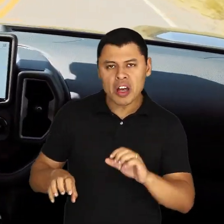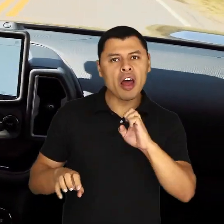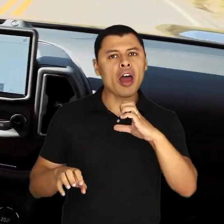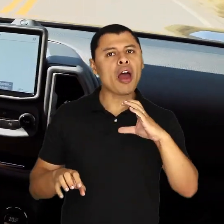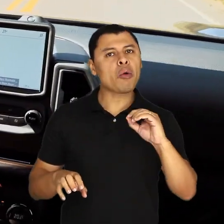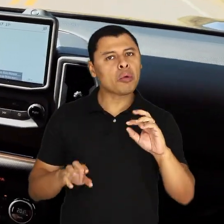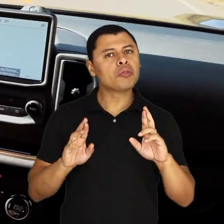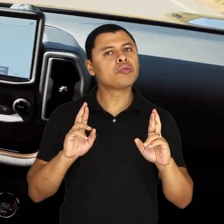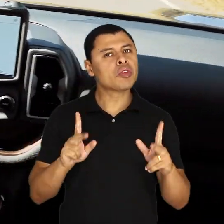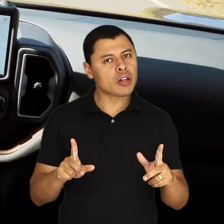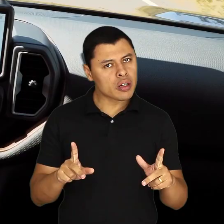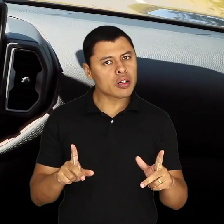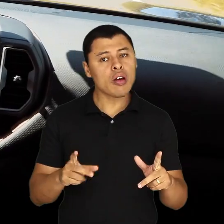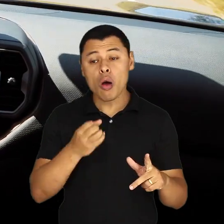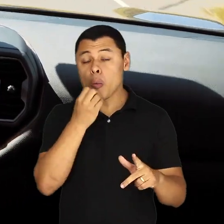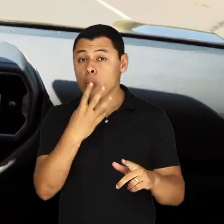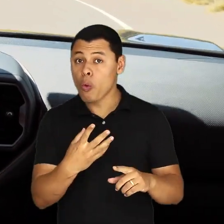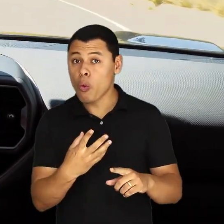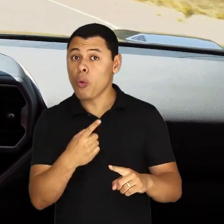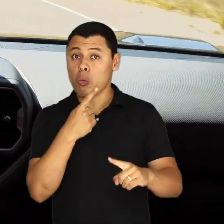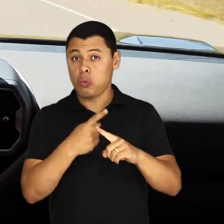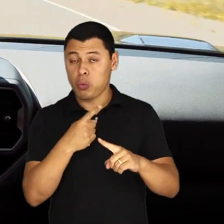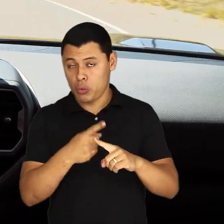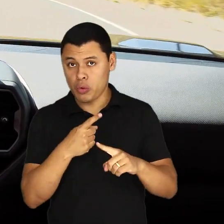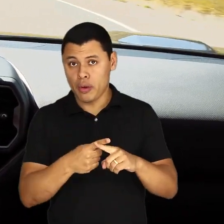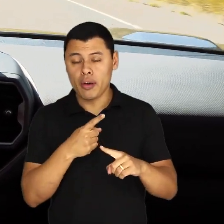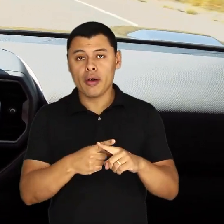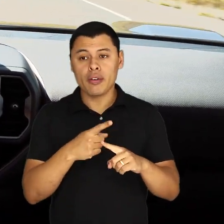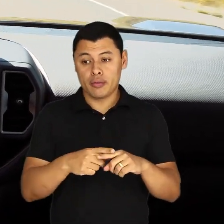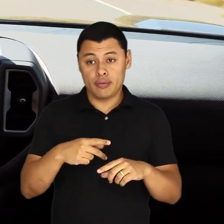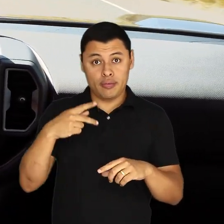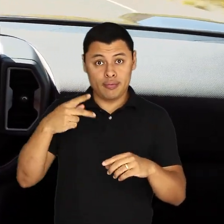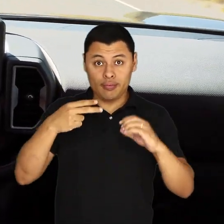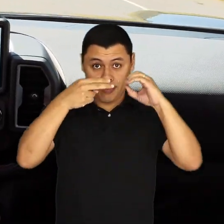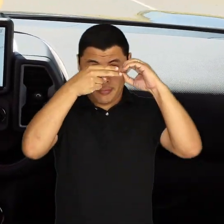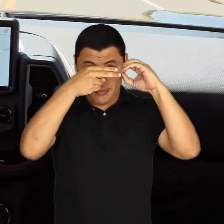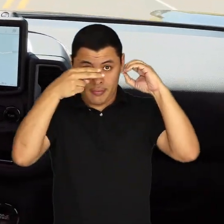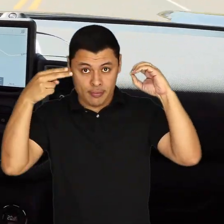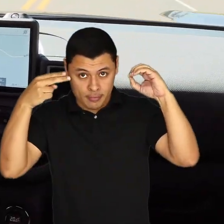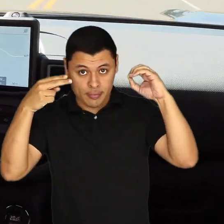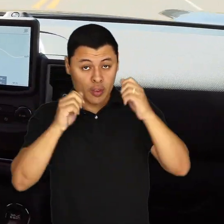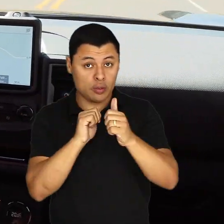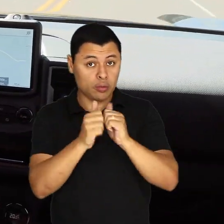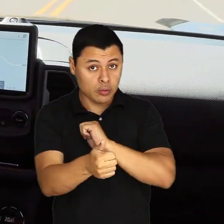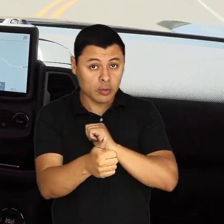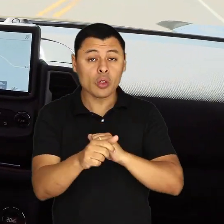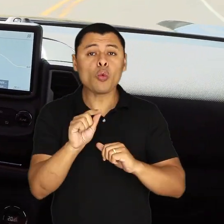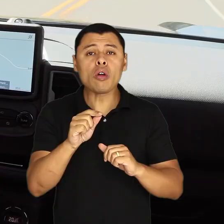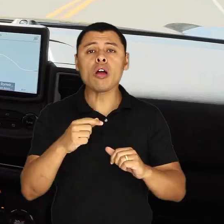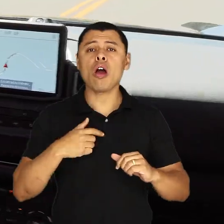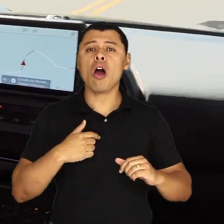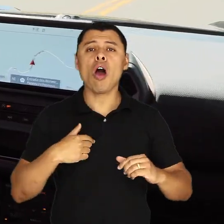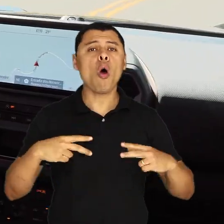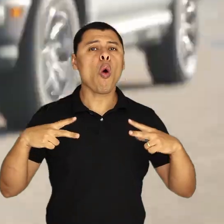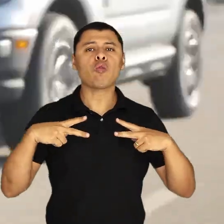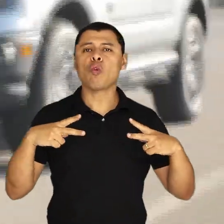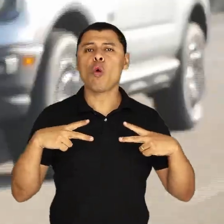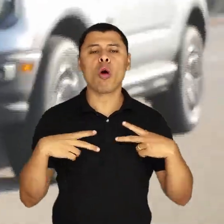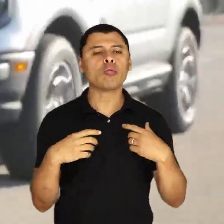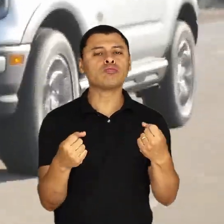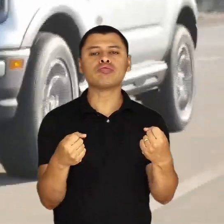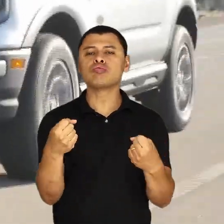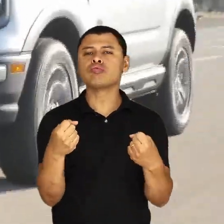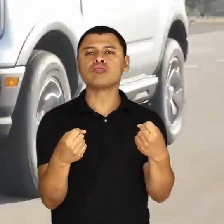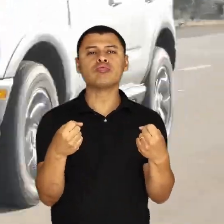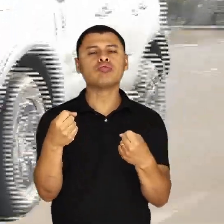é legal aqui, quando a gente está andando nesse modo aqui, que ele salienta uma outra característica aí do Bronco Sport, que é a questão de conforto